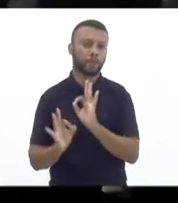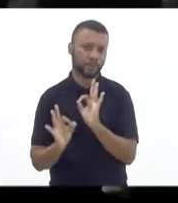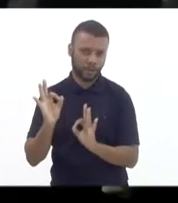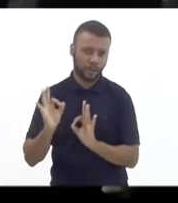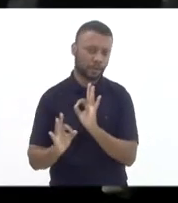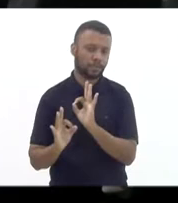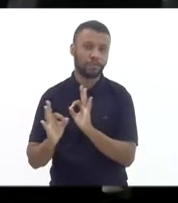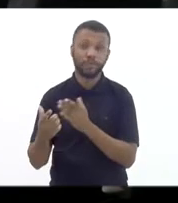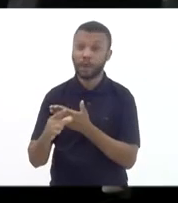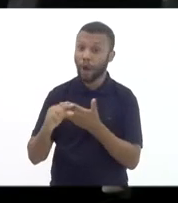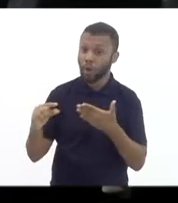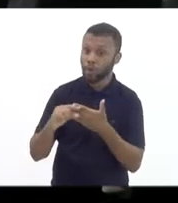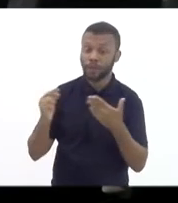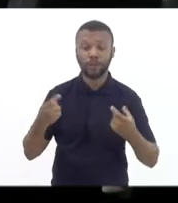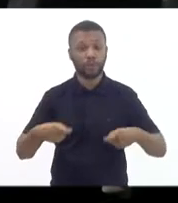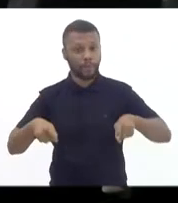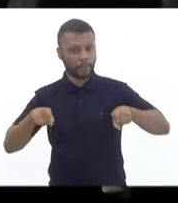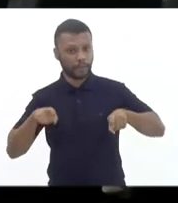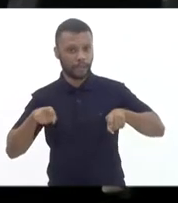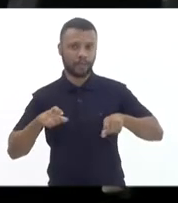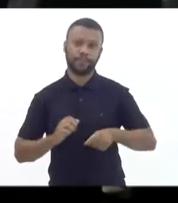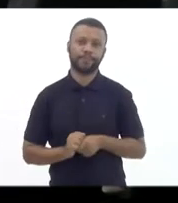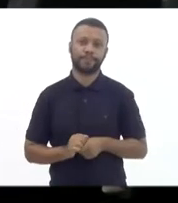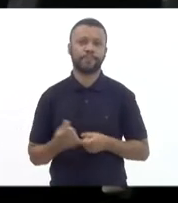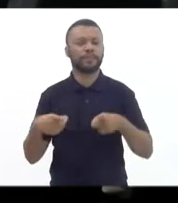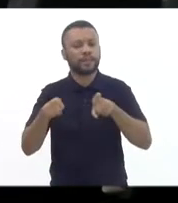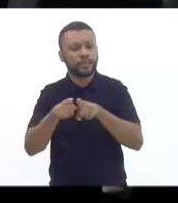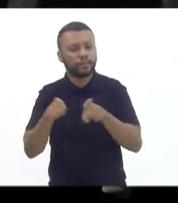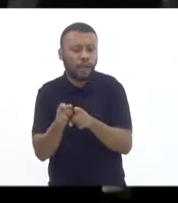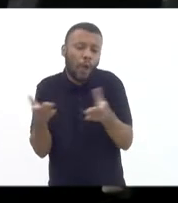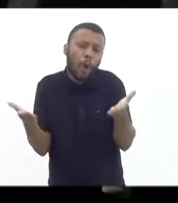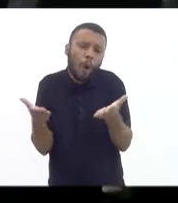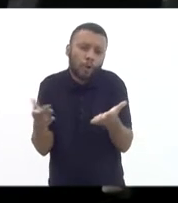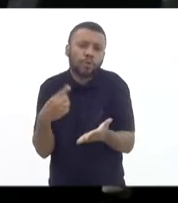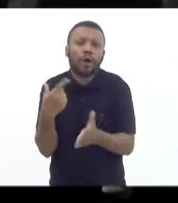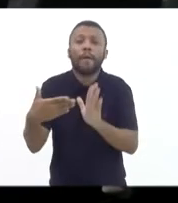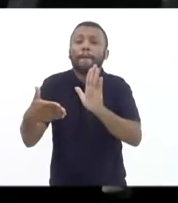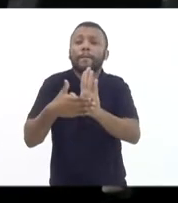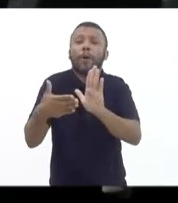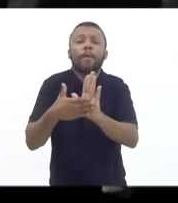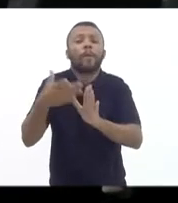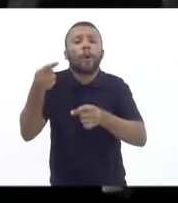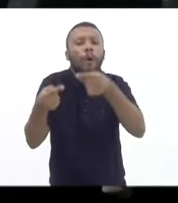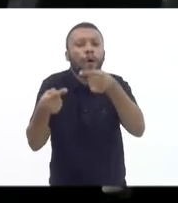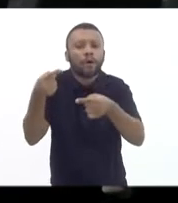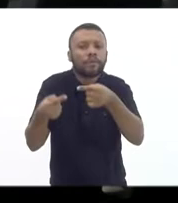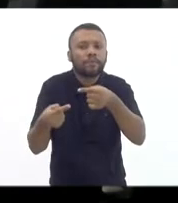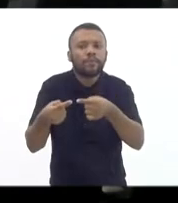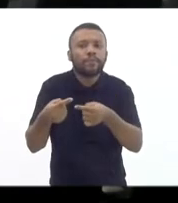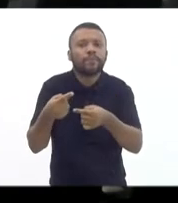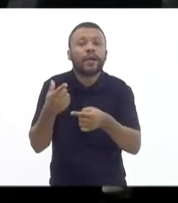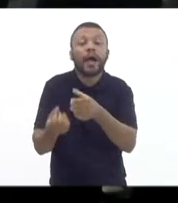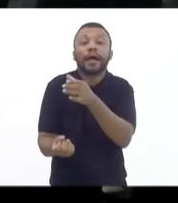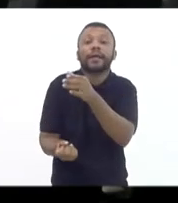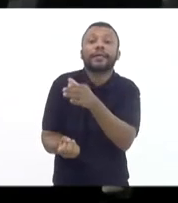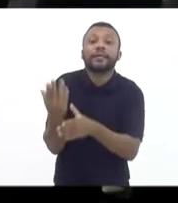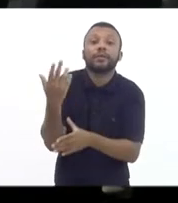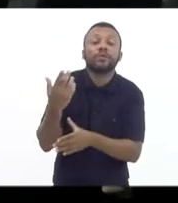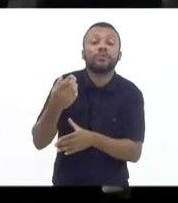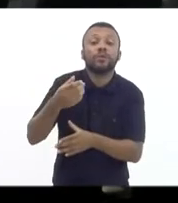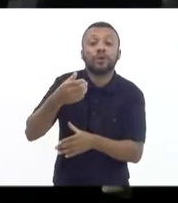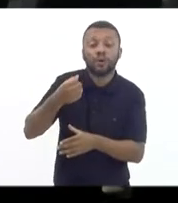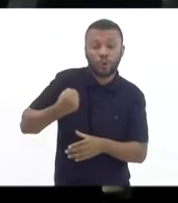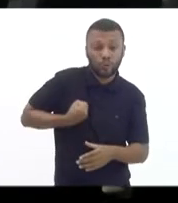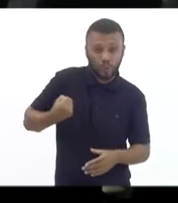de autoria do nosso mandato, como também eu acho que no dia de hoje a gente queria propor a criação também de 190,